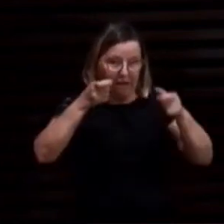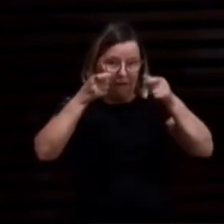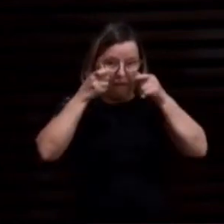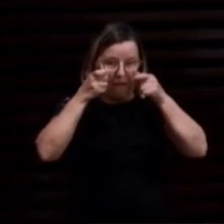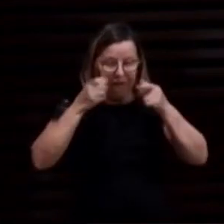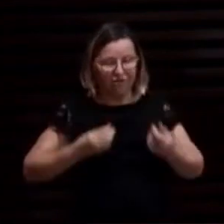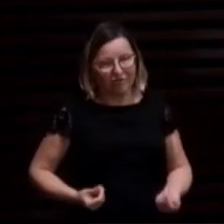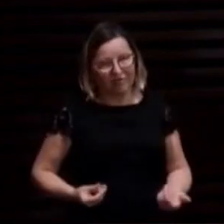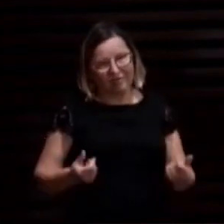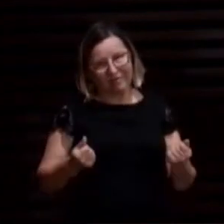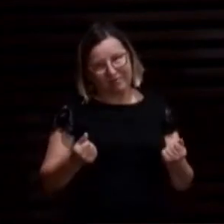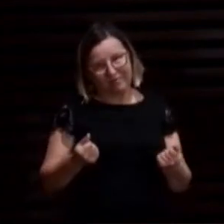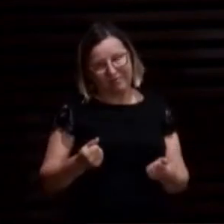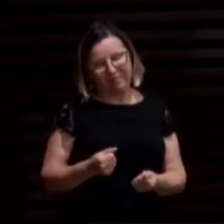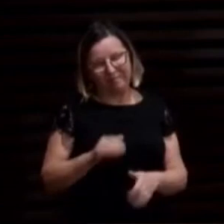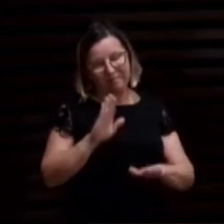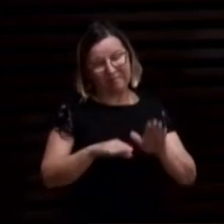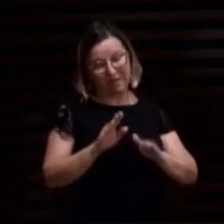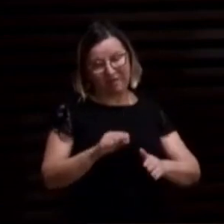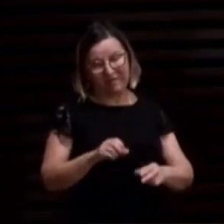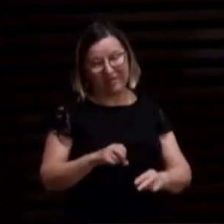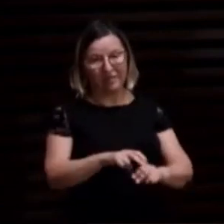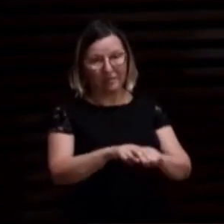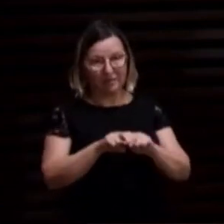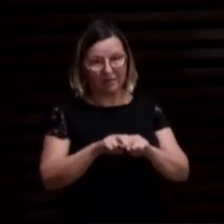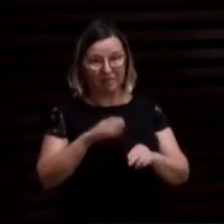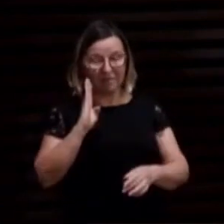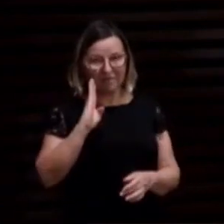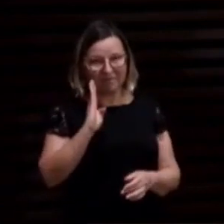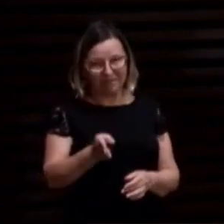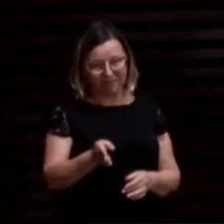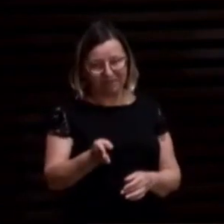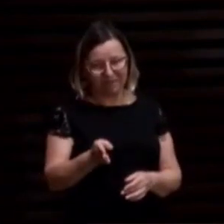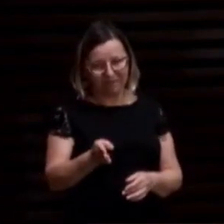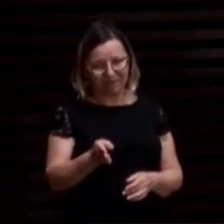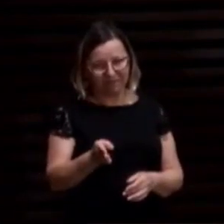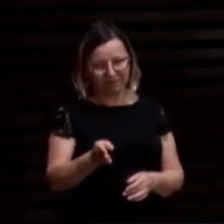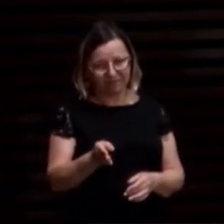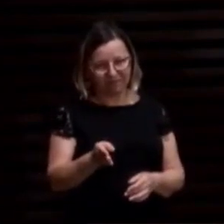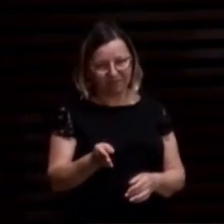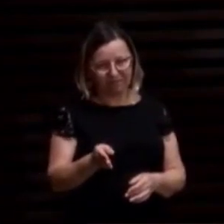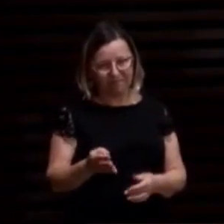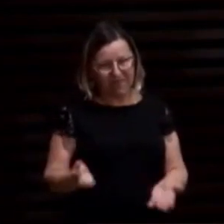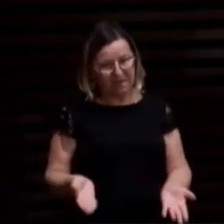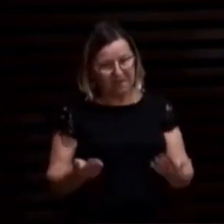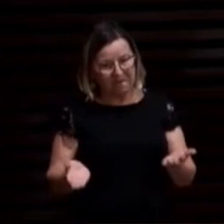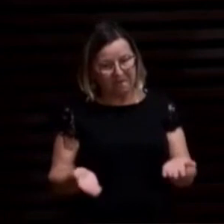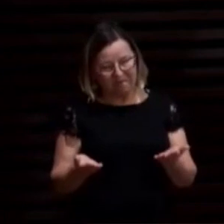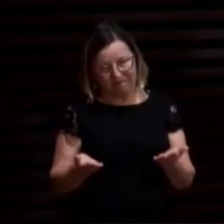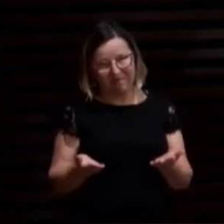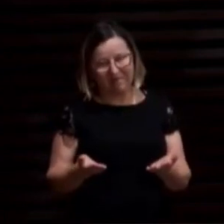que talvez seja a causa principal que mova o mundo.